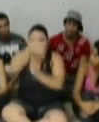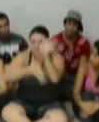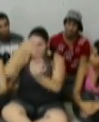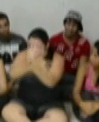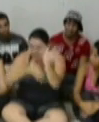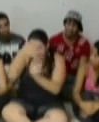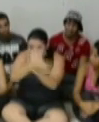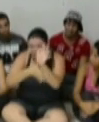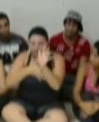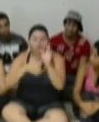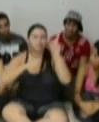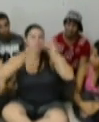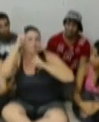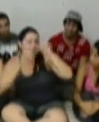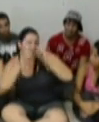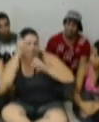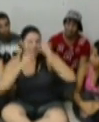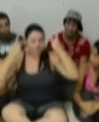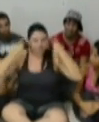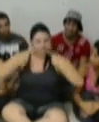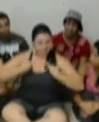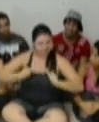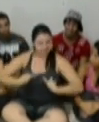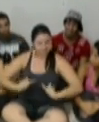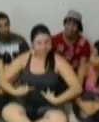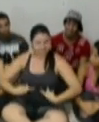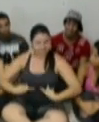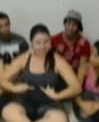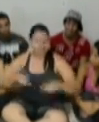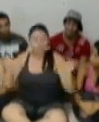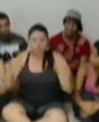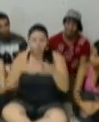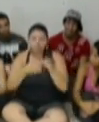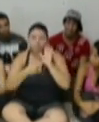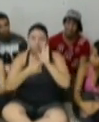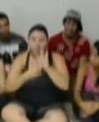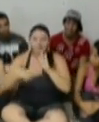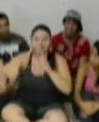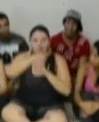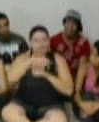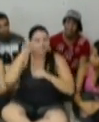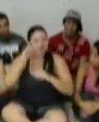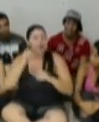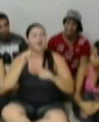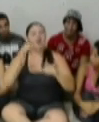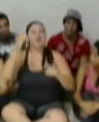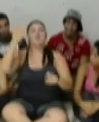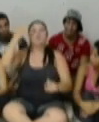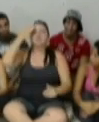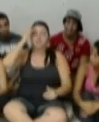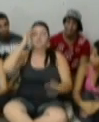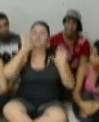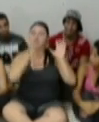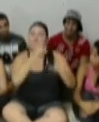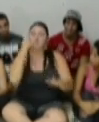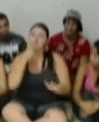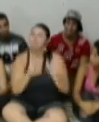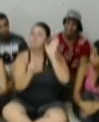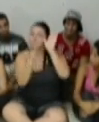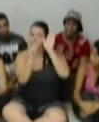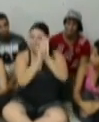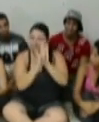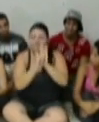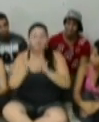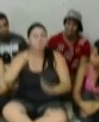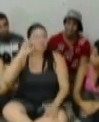uma língua, que é a língua de sinais, que é a Libras, que nós utilizamos o corpo, expressão. Esse grupo, ele quer mostrar para os ouvintes,